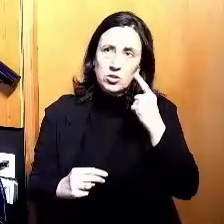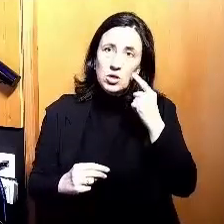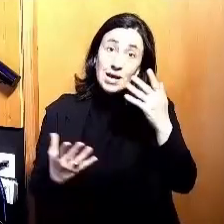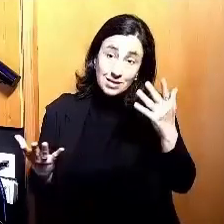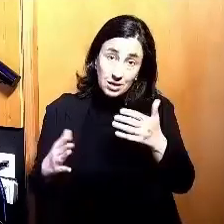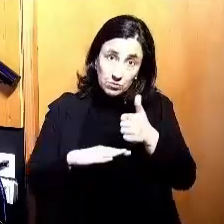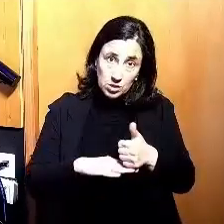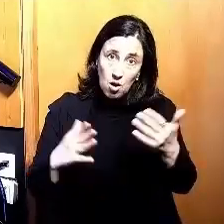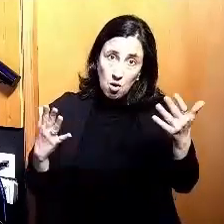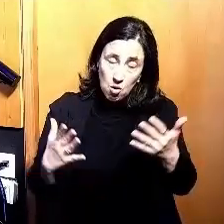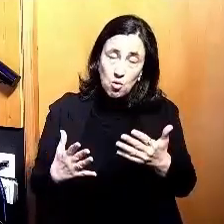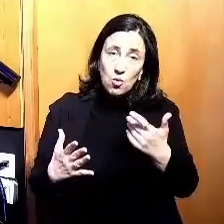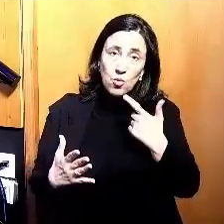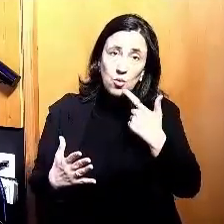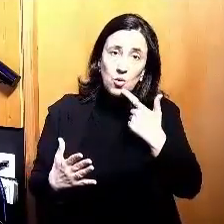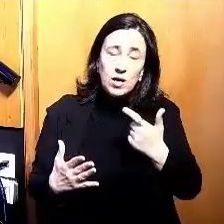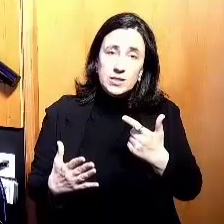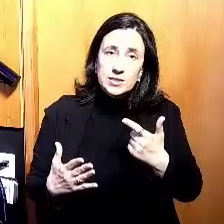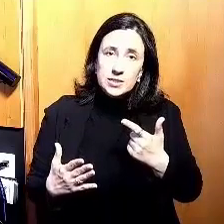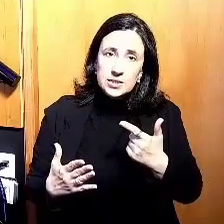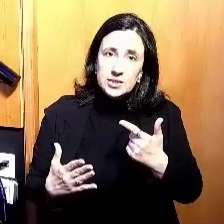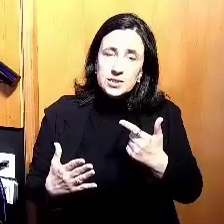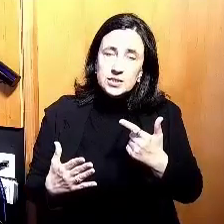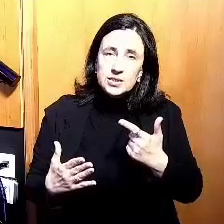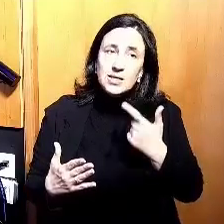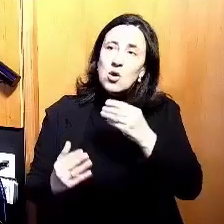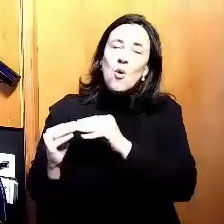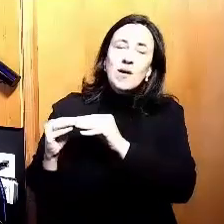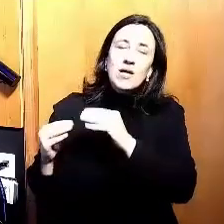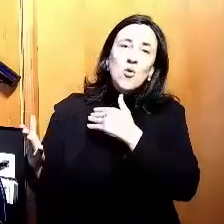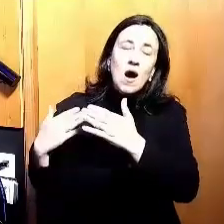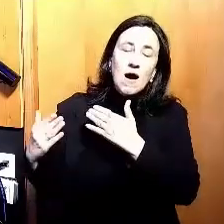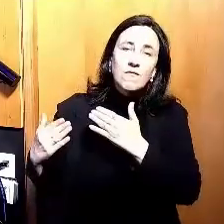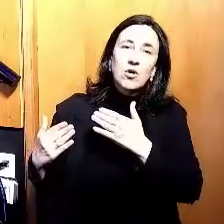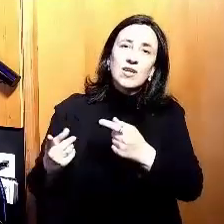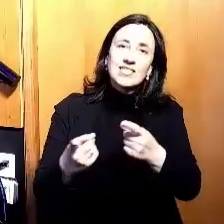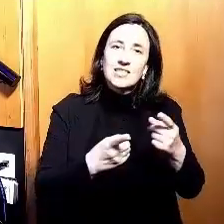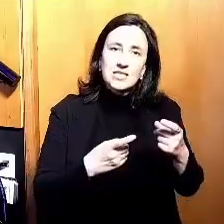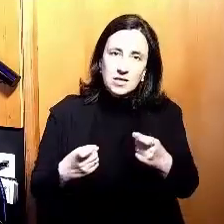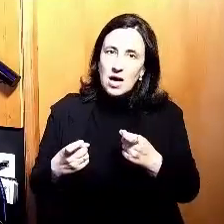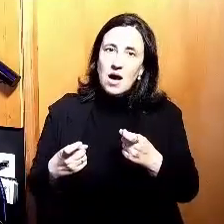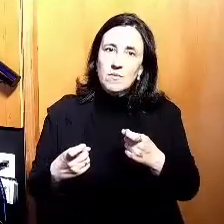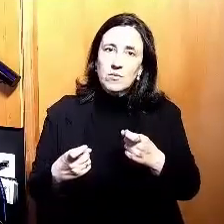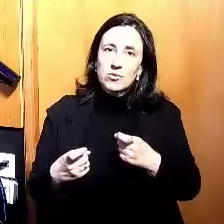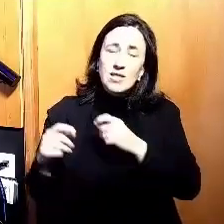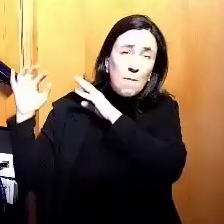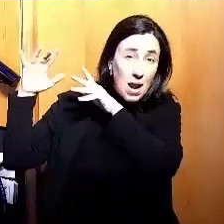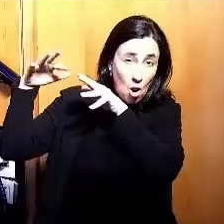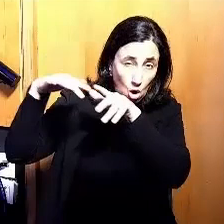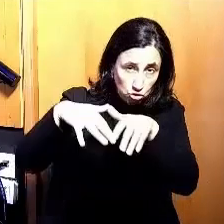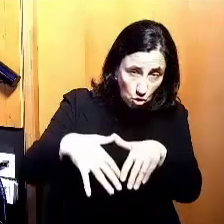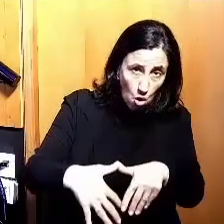questão que tem a ver com isso que o Ruama falou, que é também essa necessidade de a gente ir migrando